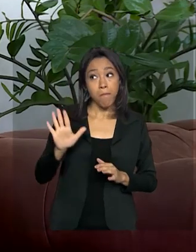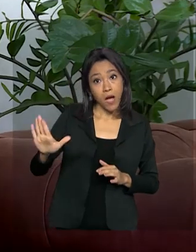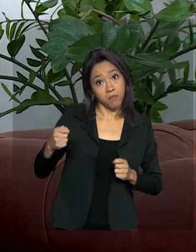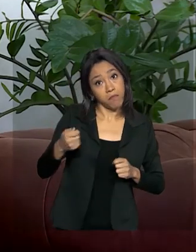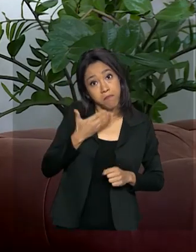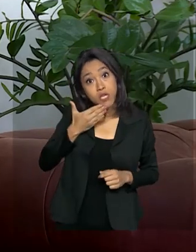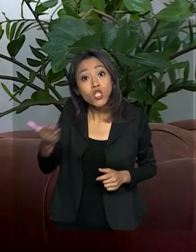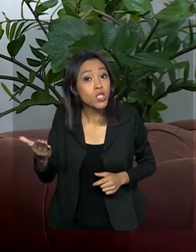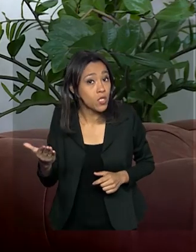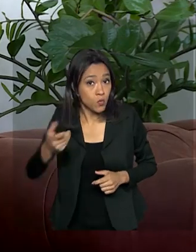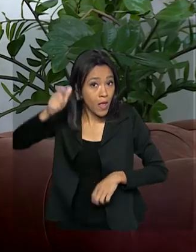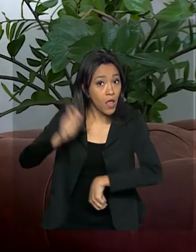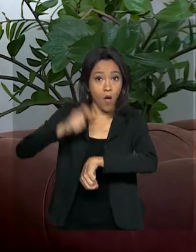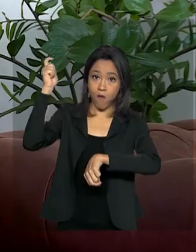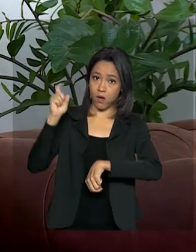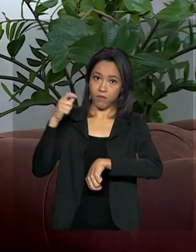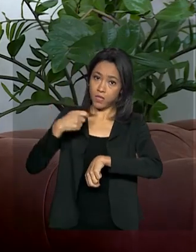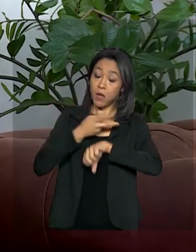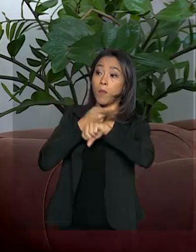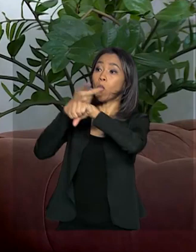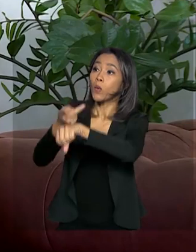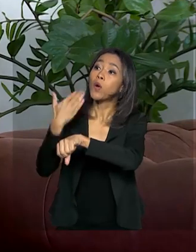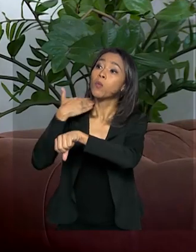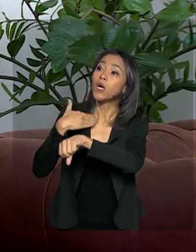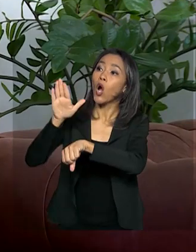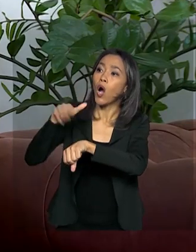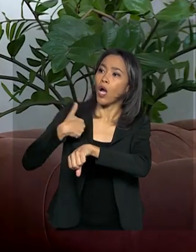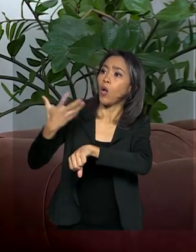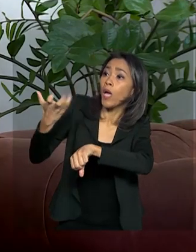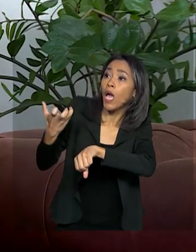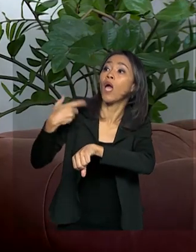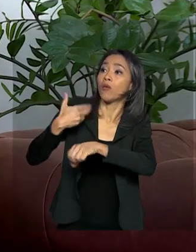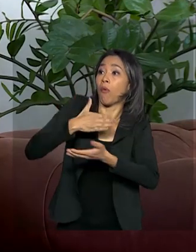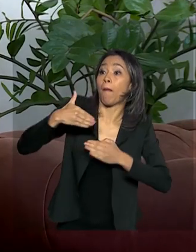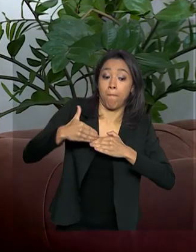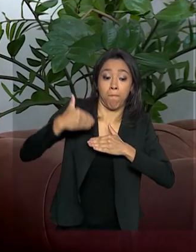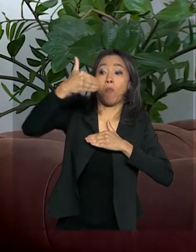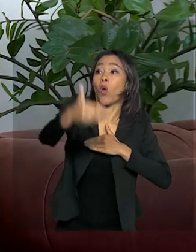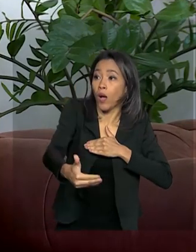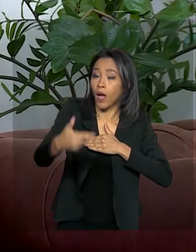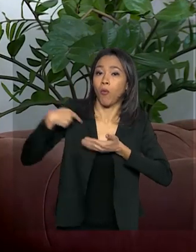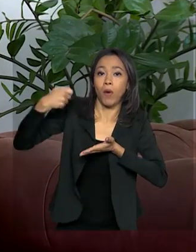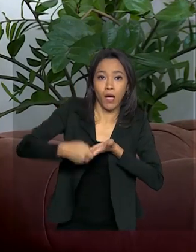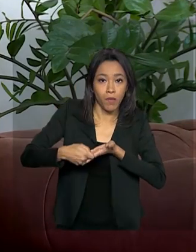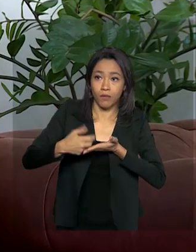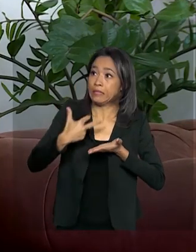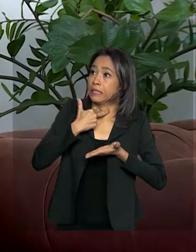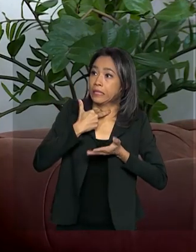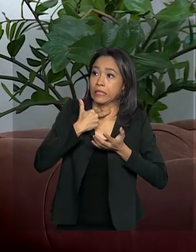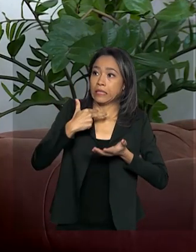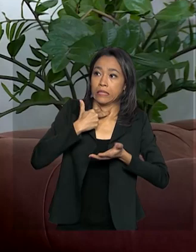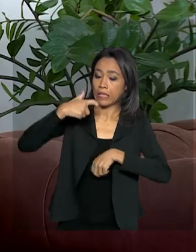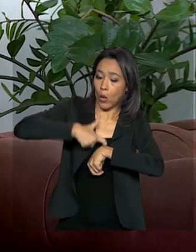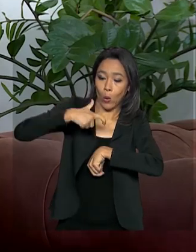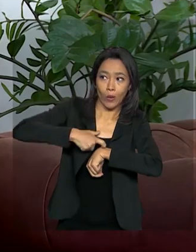começa a ser pedido né não é automático você precisa informar o banco que você não vai fazer o momento agora